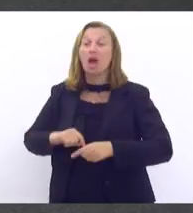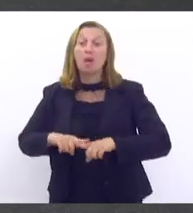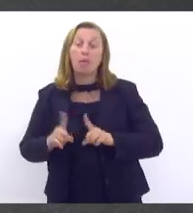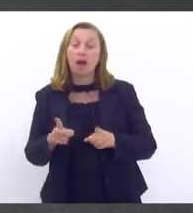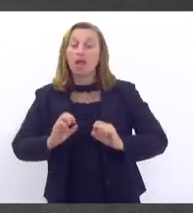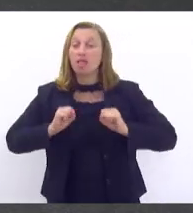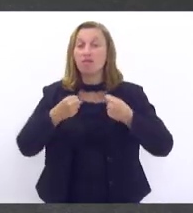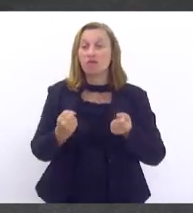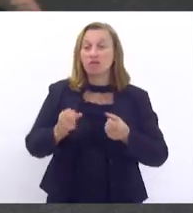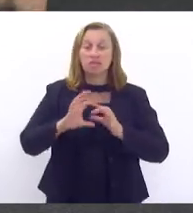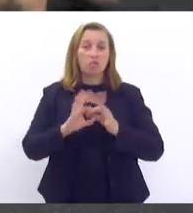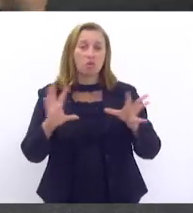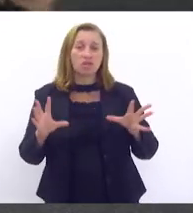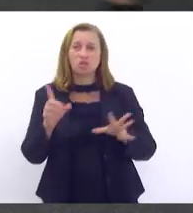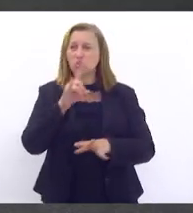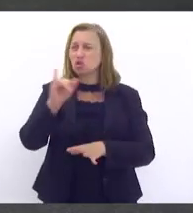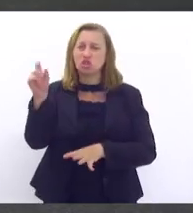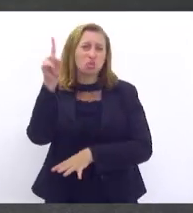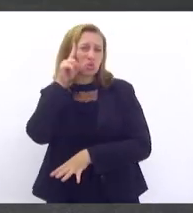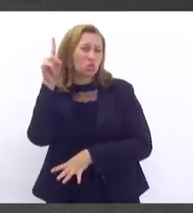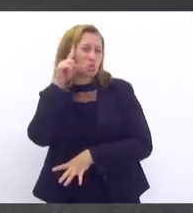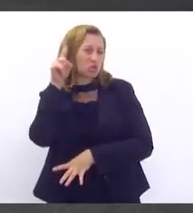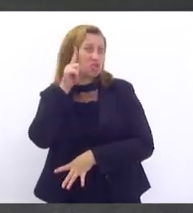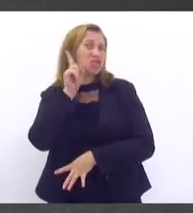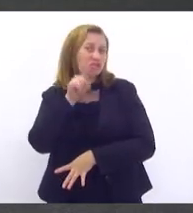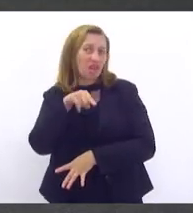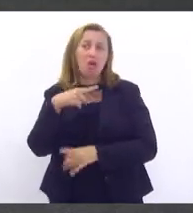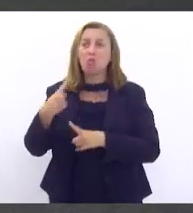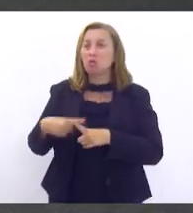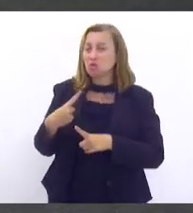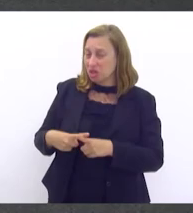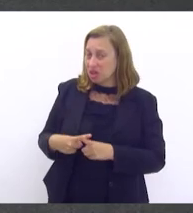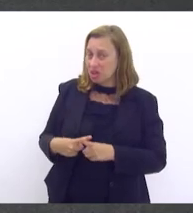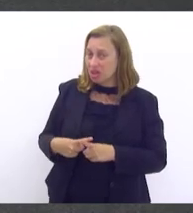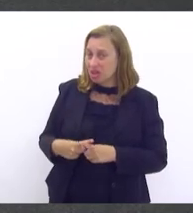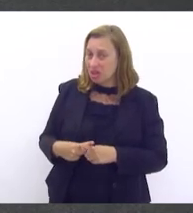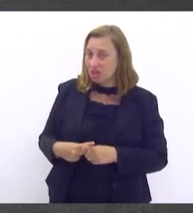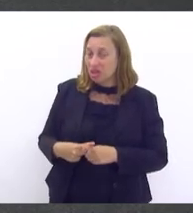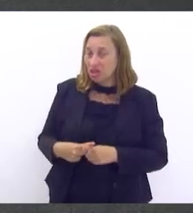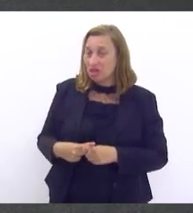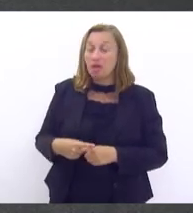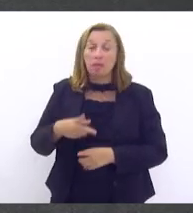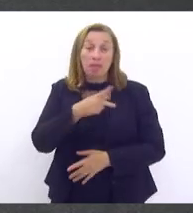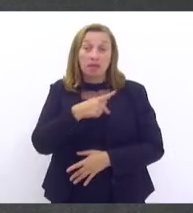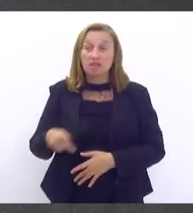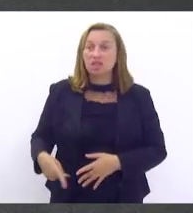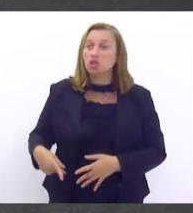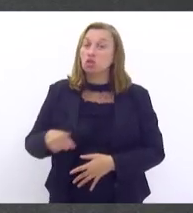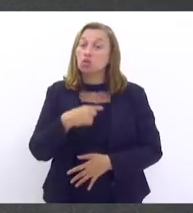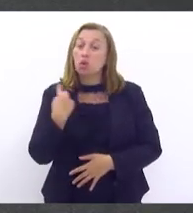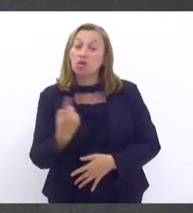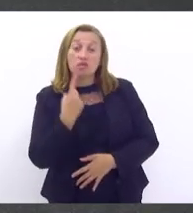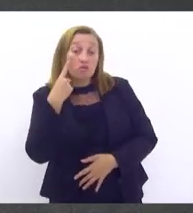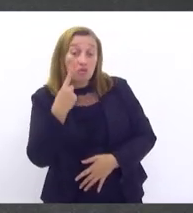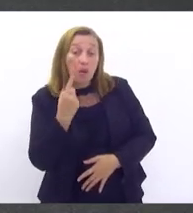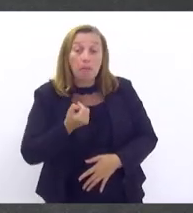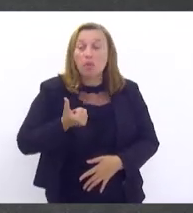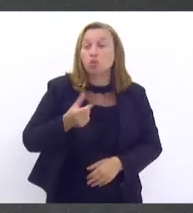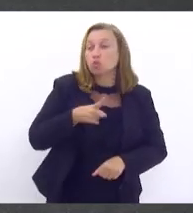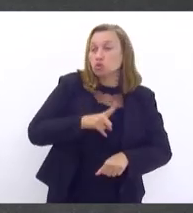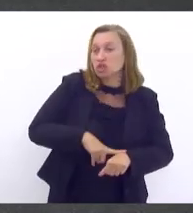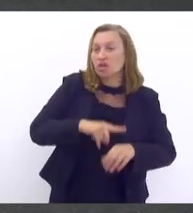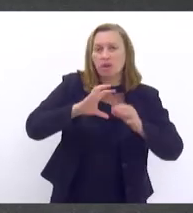da Democracia deve ser todos os dias, porque, inclusive, presidente, nós vimos que há pouco tempo